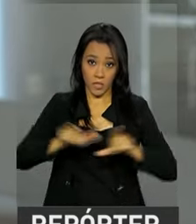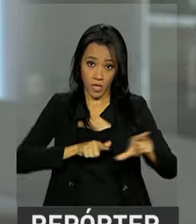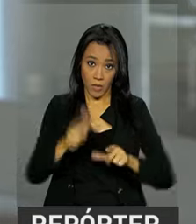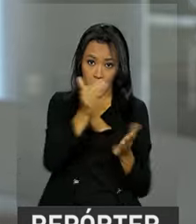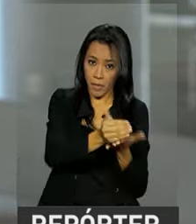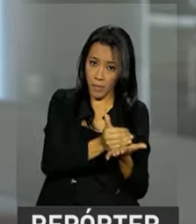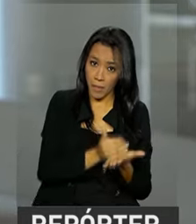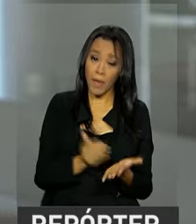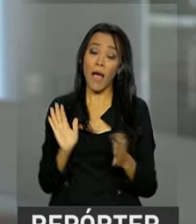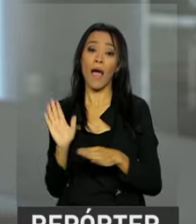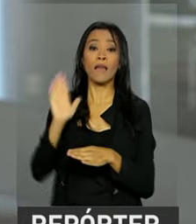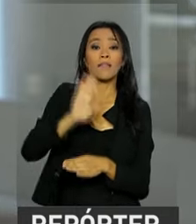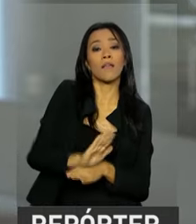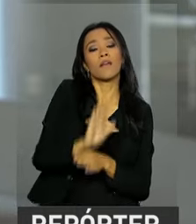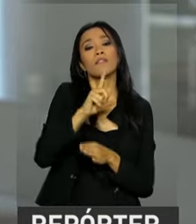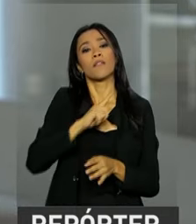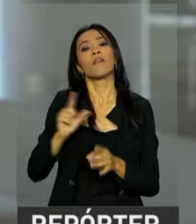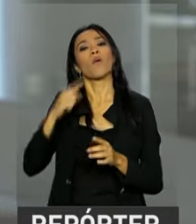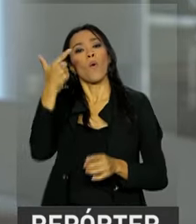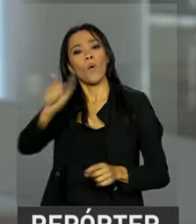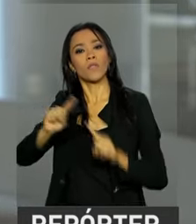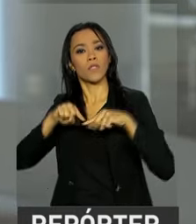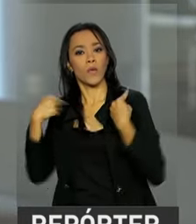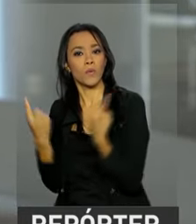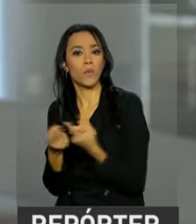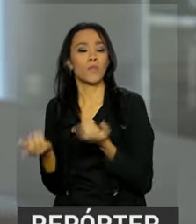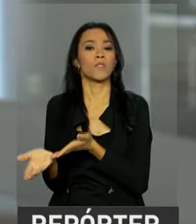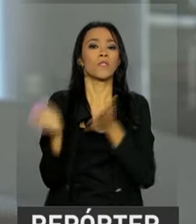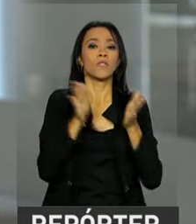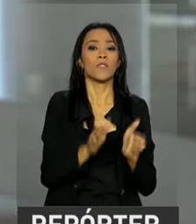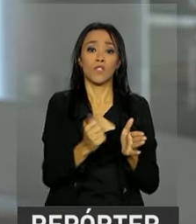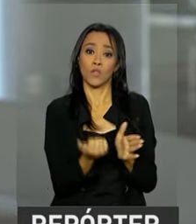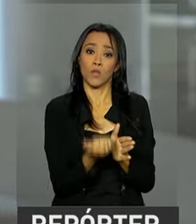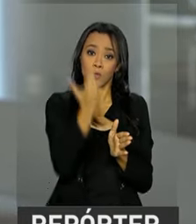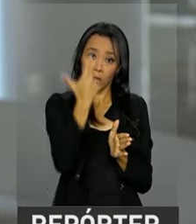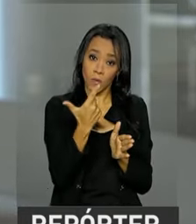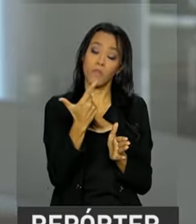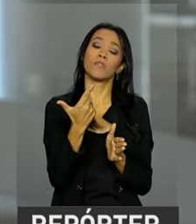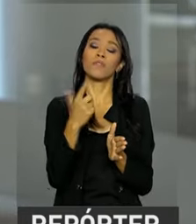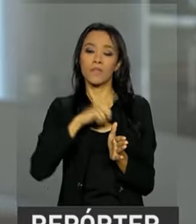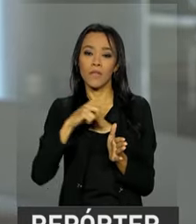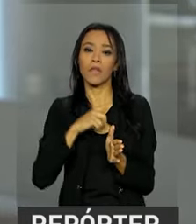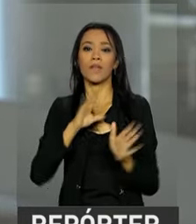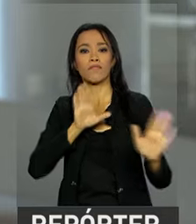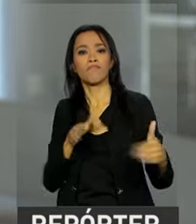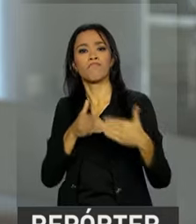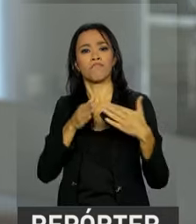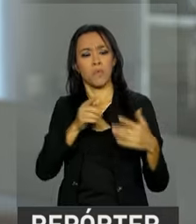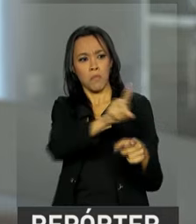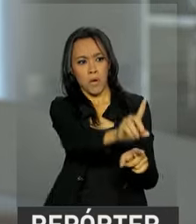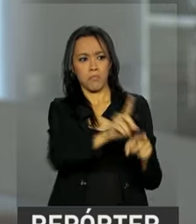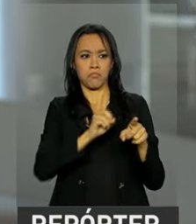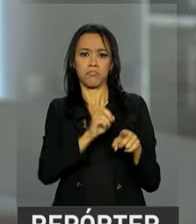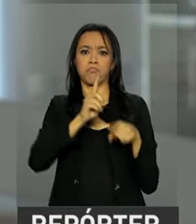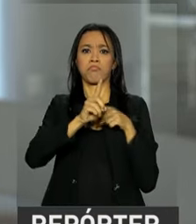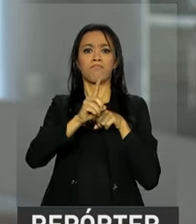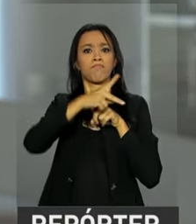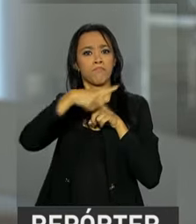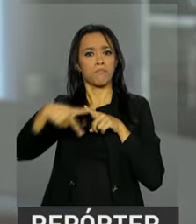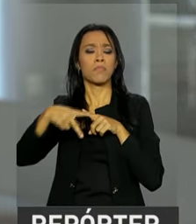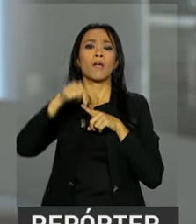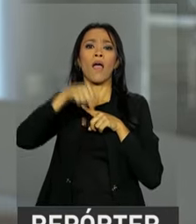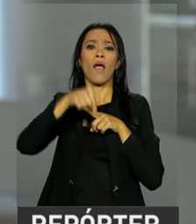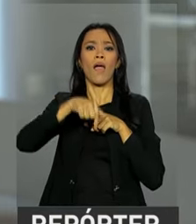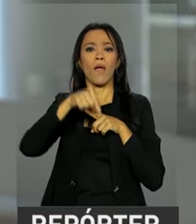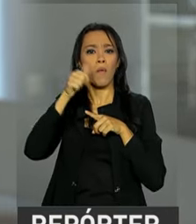Temer na parte da tarde ele tem algumas reuniões a partir de meio-dia ele se reúne com a empresária Luisa Trajano fundadora da rede